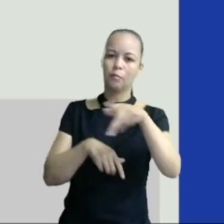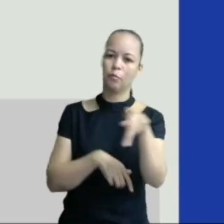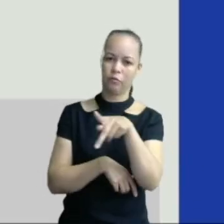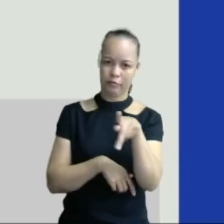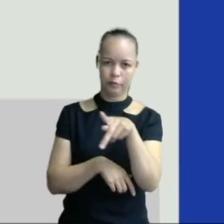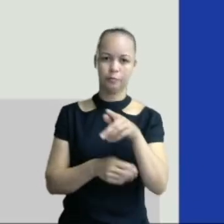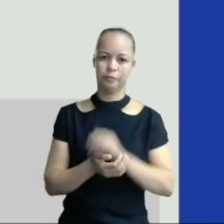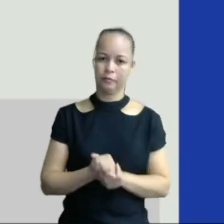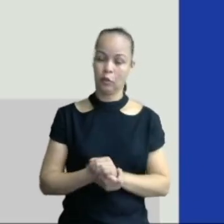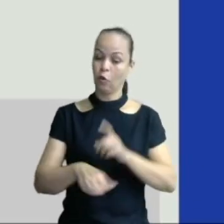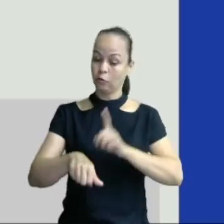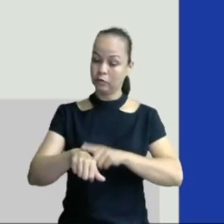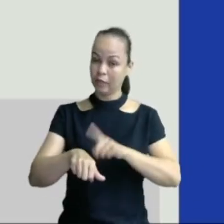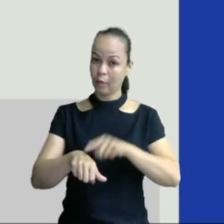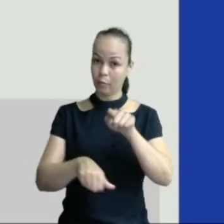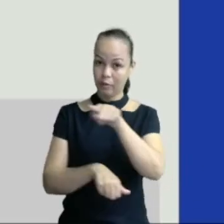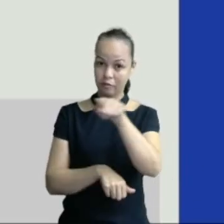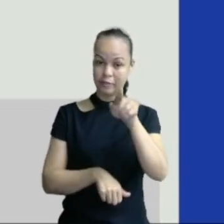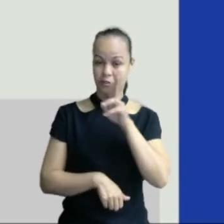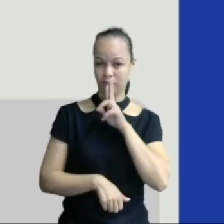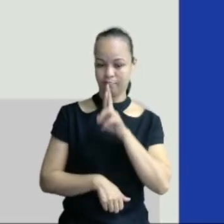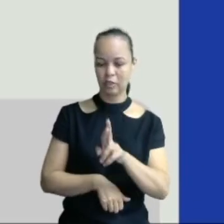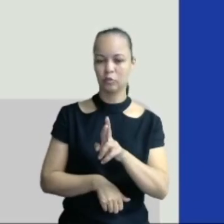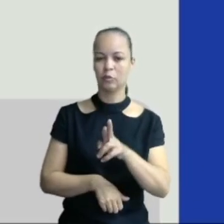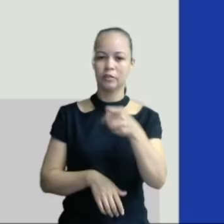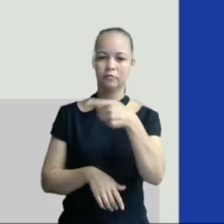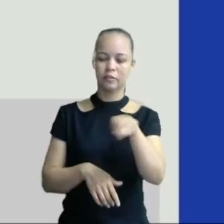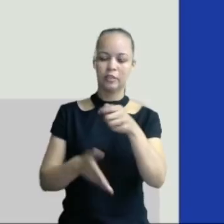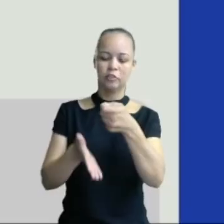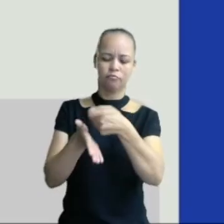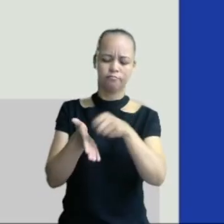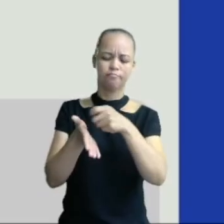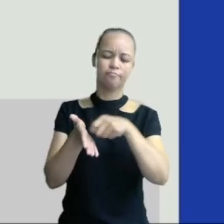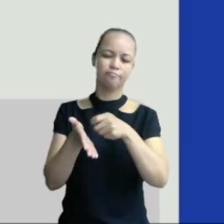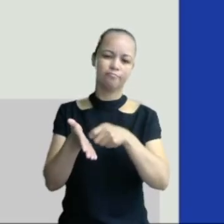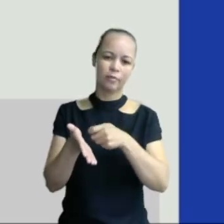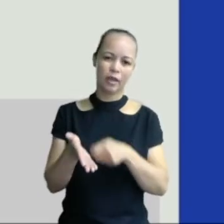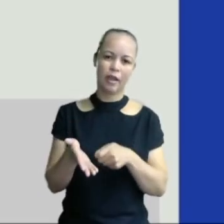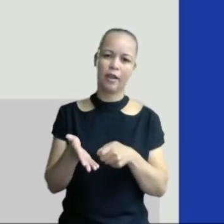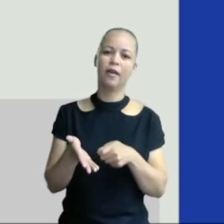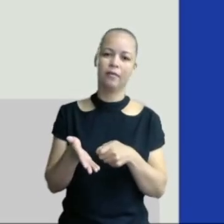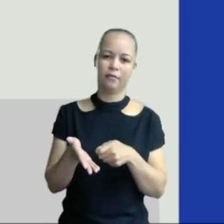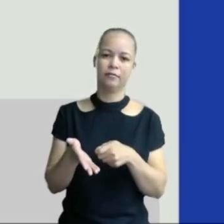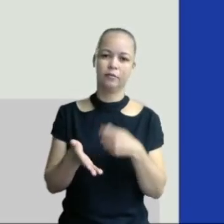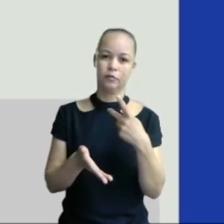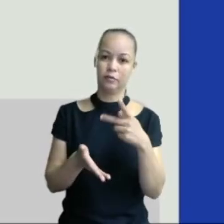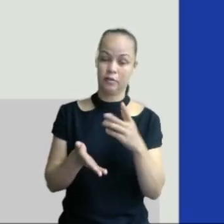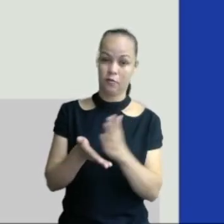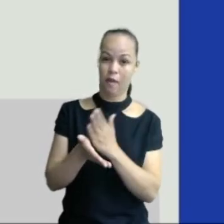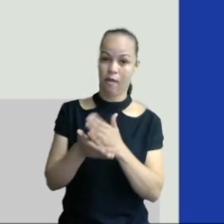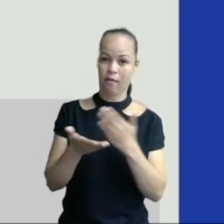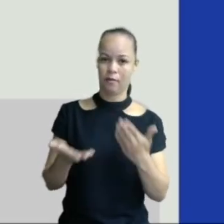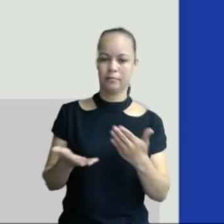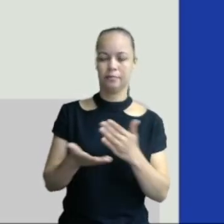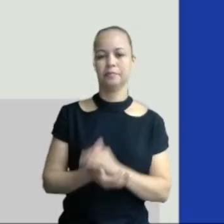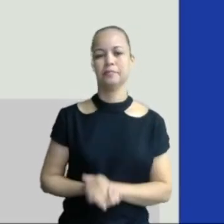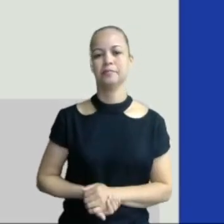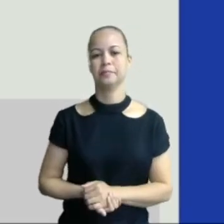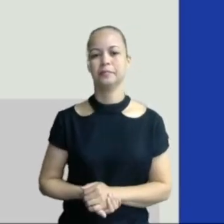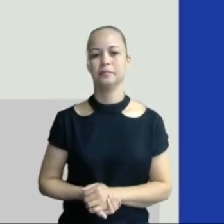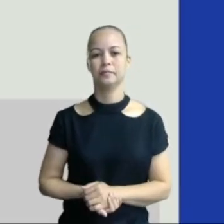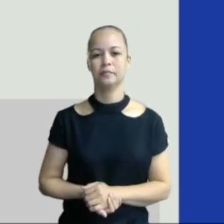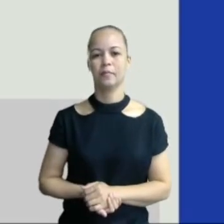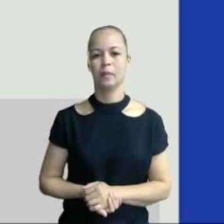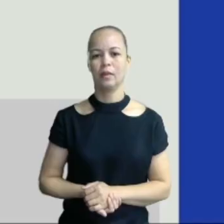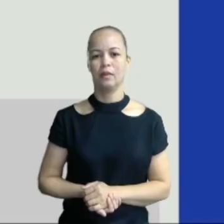Então, tempo aí para o pessoal escrever, anotar no caderno, certo? Vamos lá.